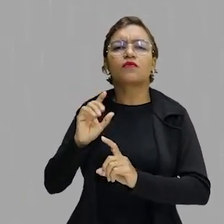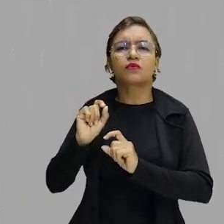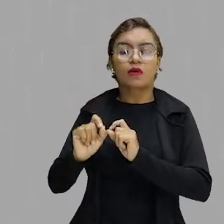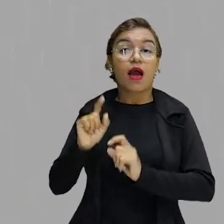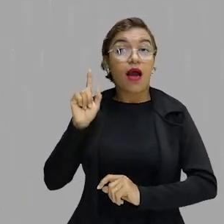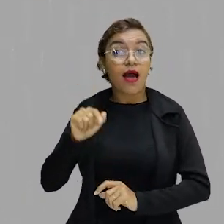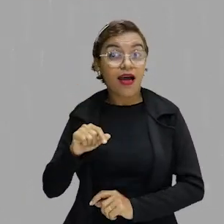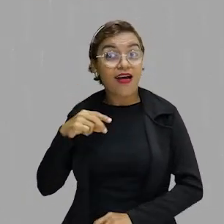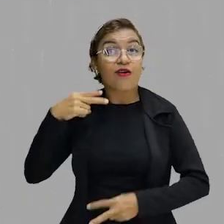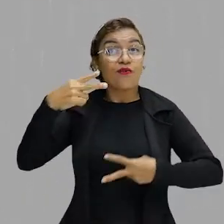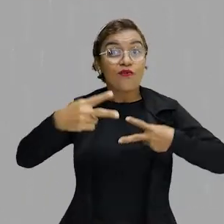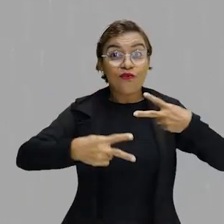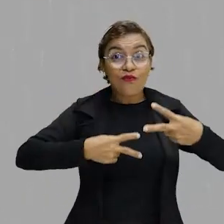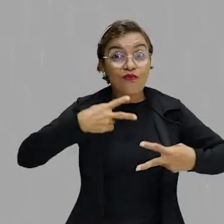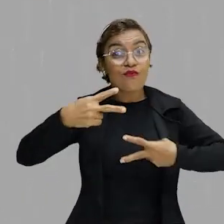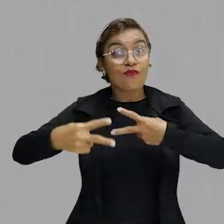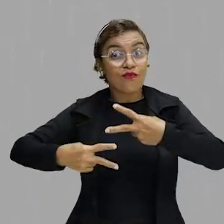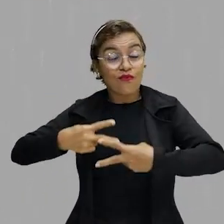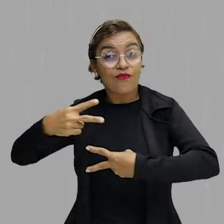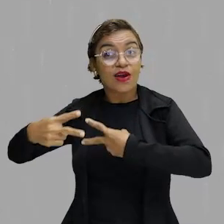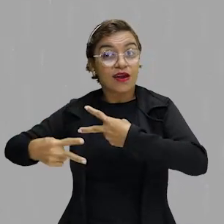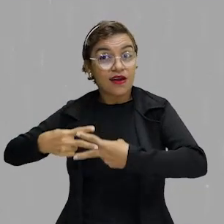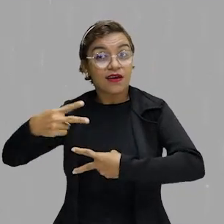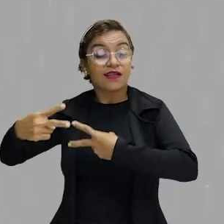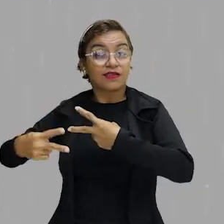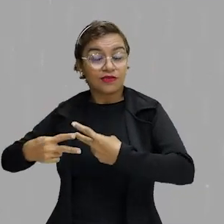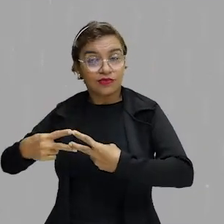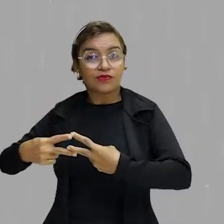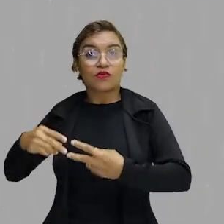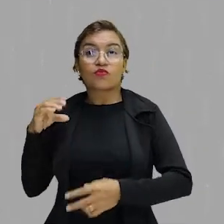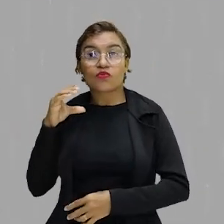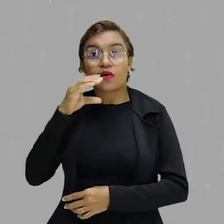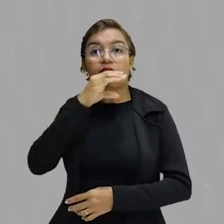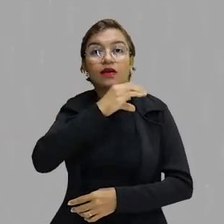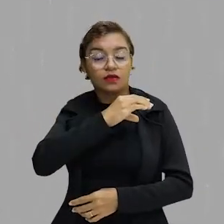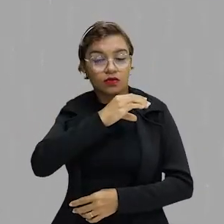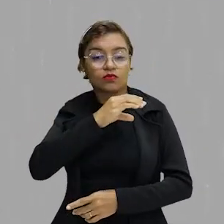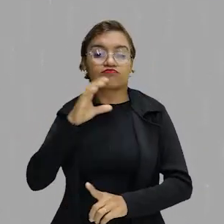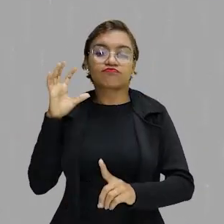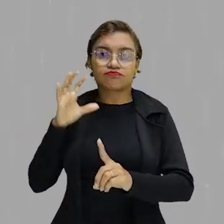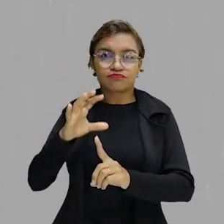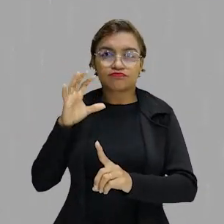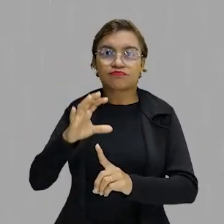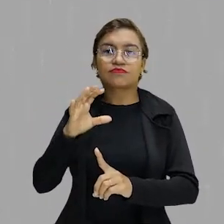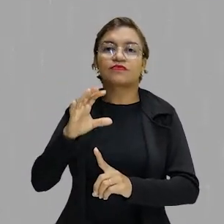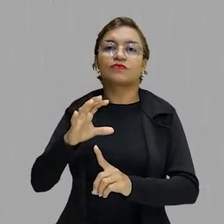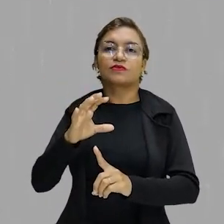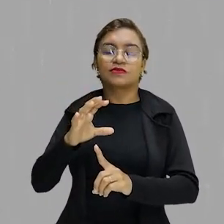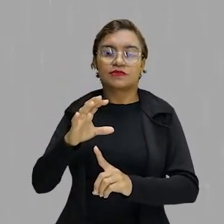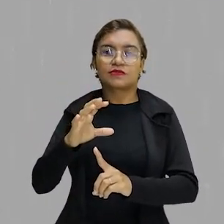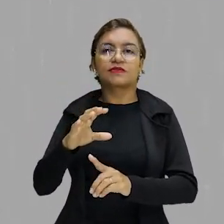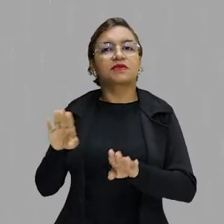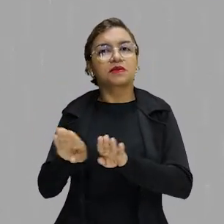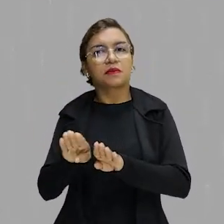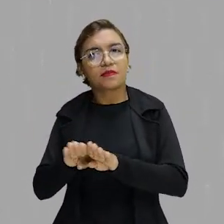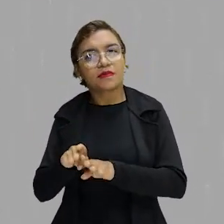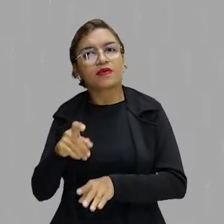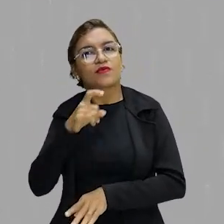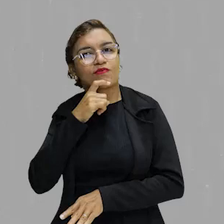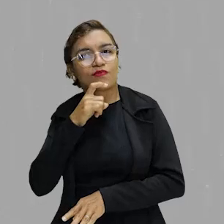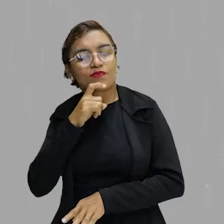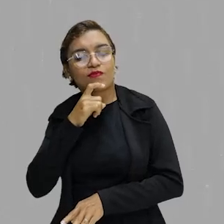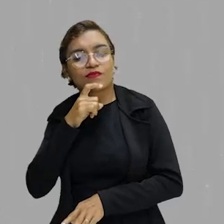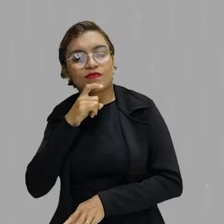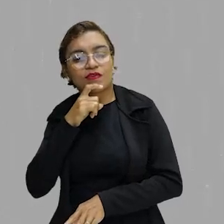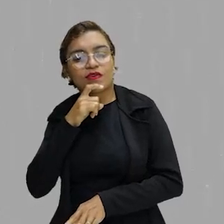o vento, galera, tá? A erosão eólica, é o calor que faz com que os corpos se dilatem, é o frio que faz com que esses corpos